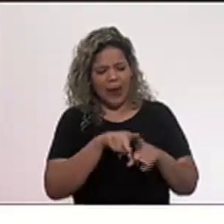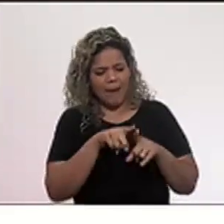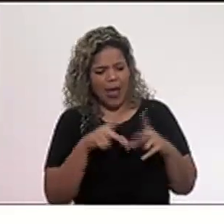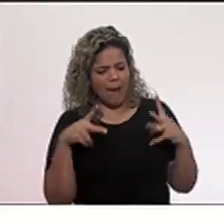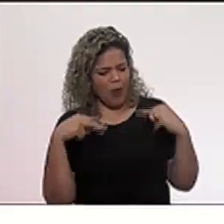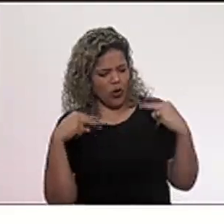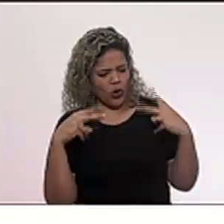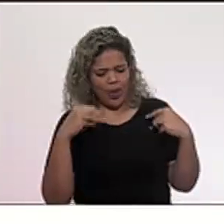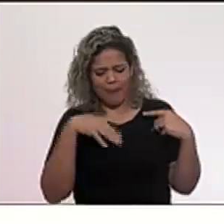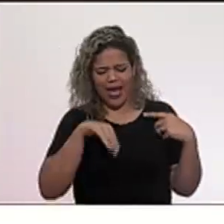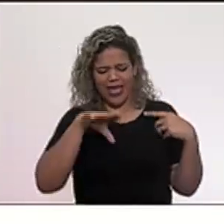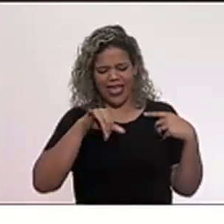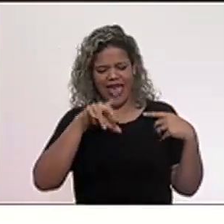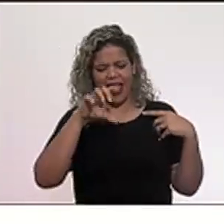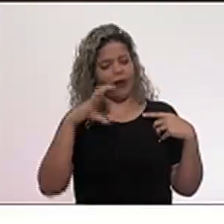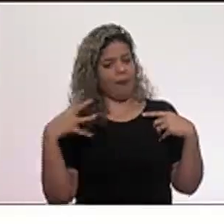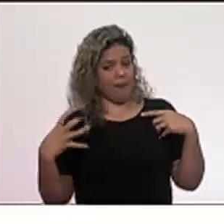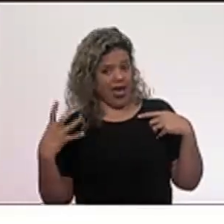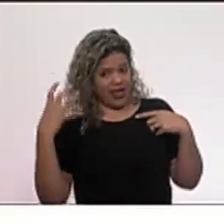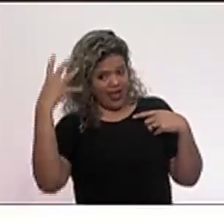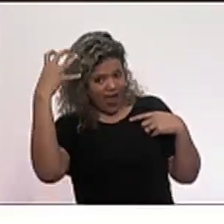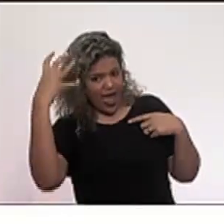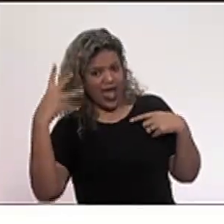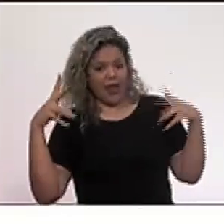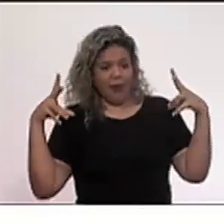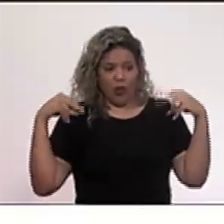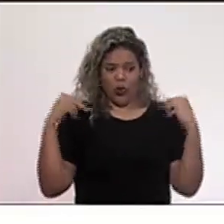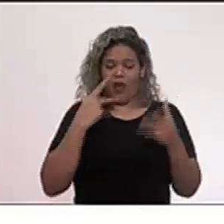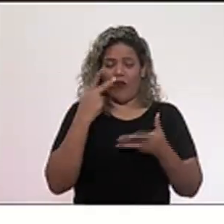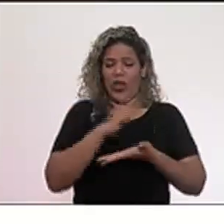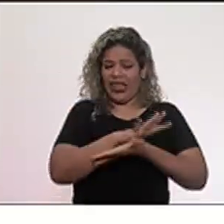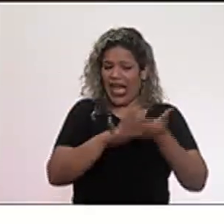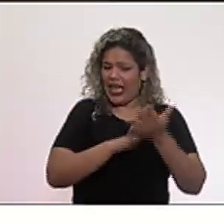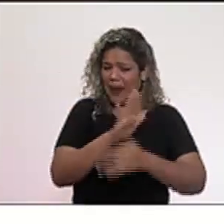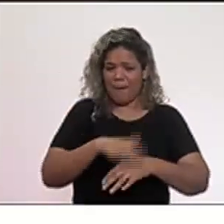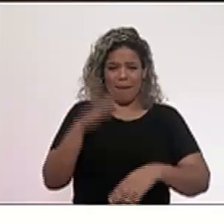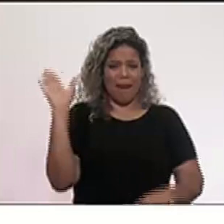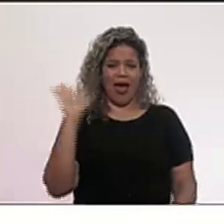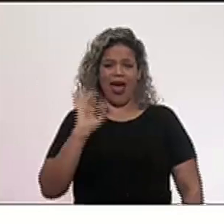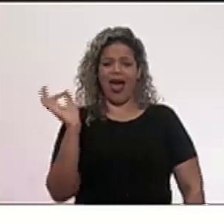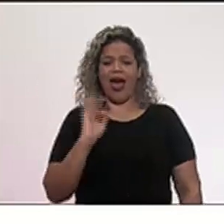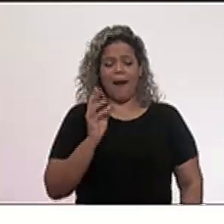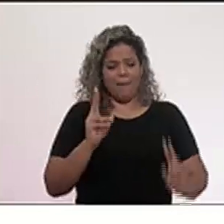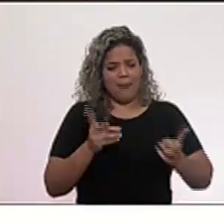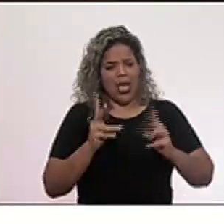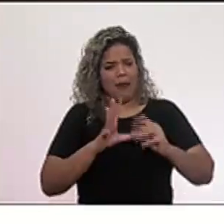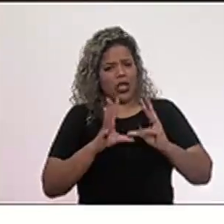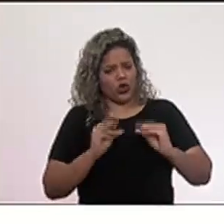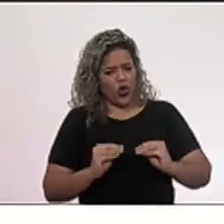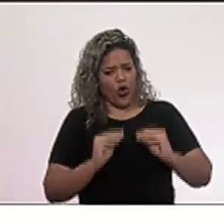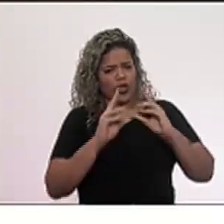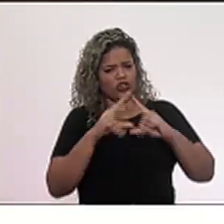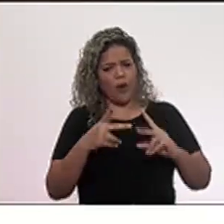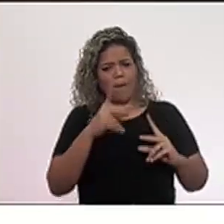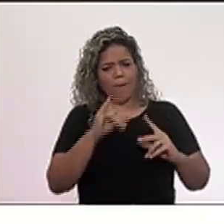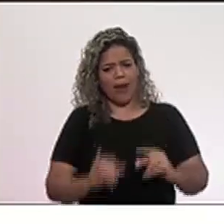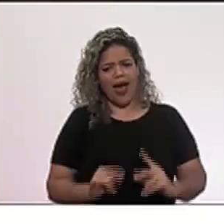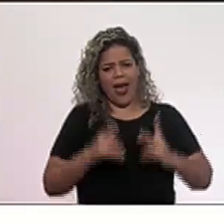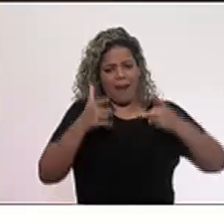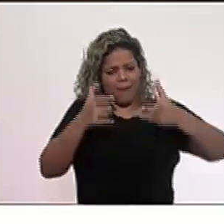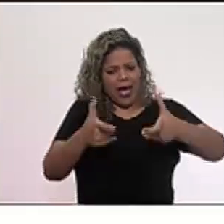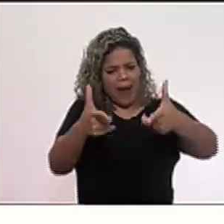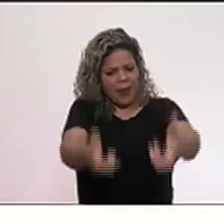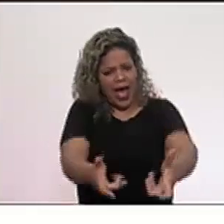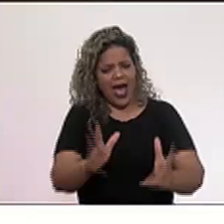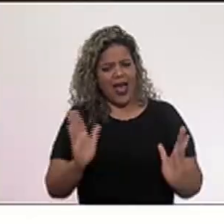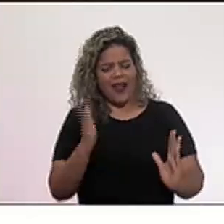vereadora Marielle Franco, assassinado, como nunca sequer citaram, naquela mesma noite, o pai que foi brutalmente assassinado na frente